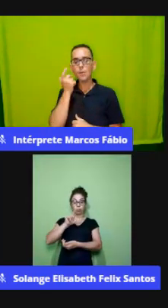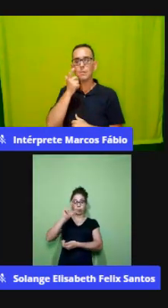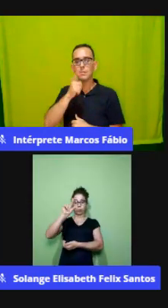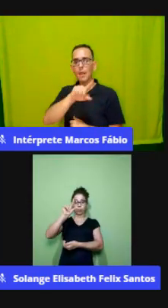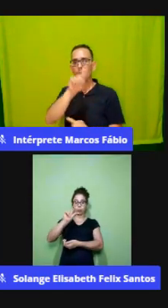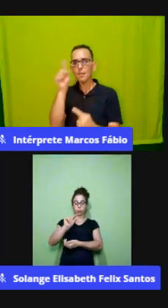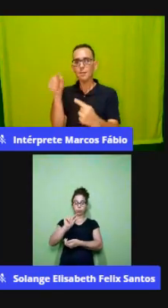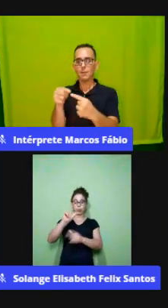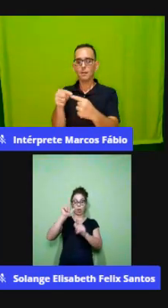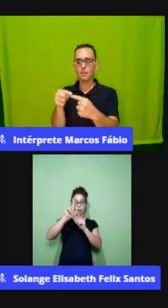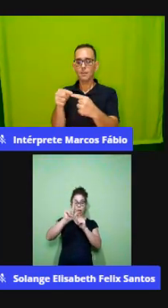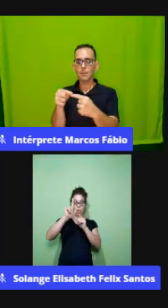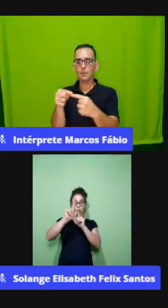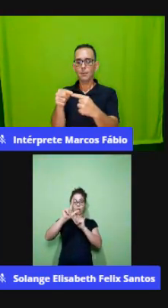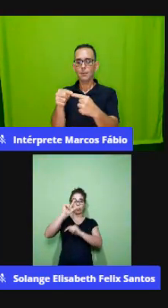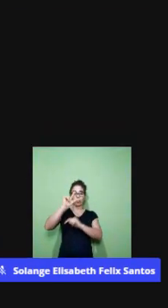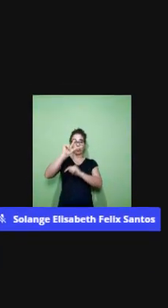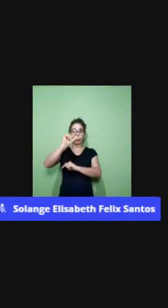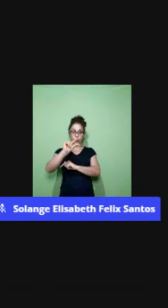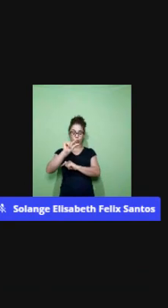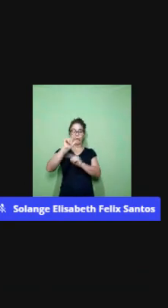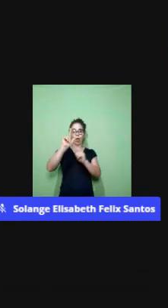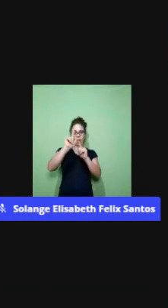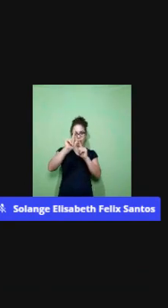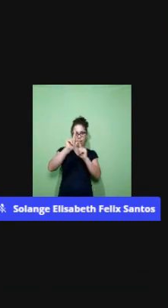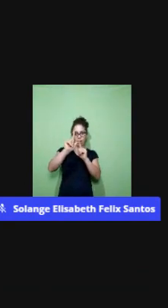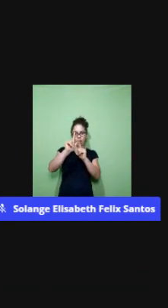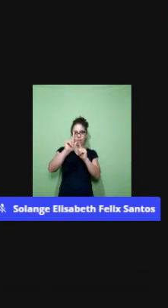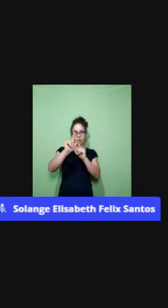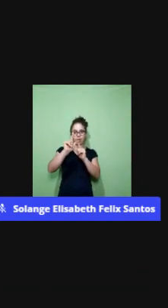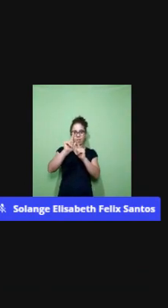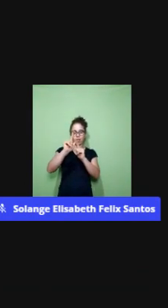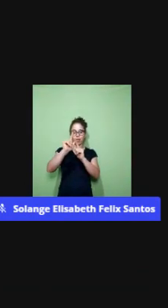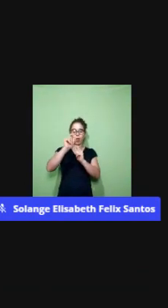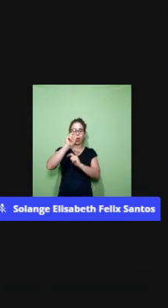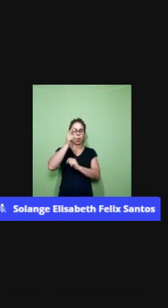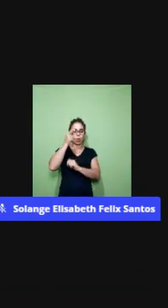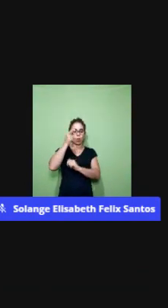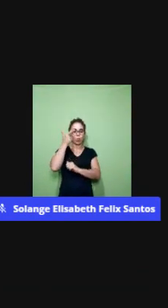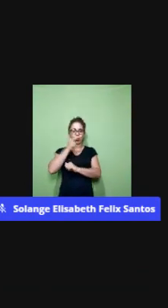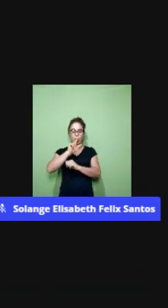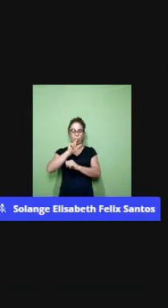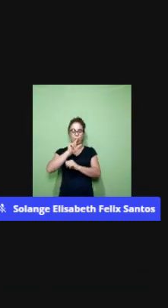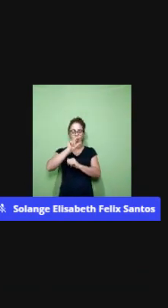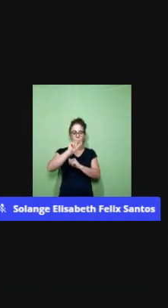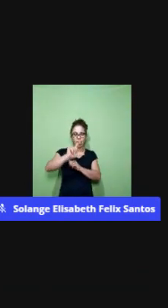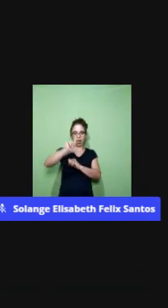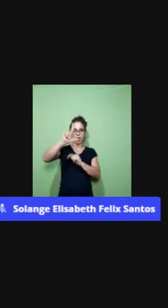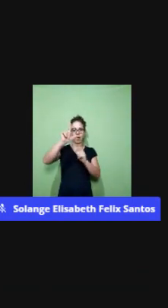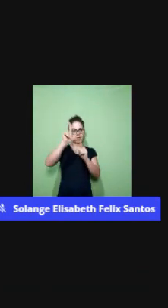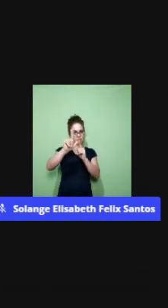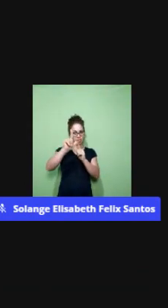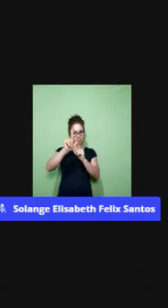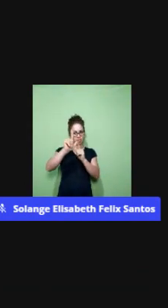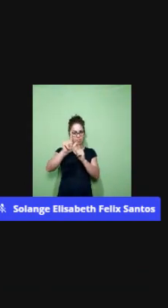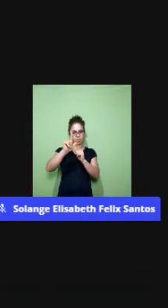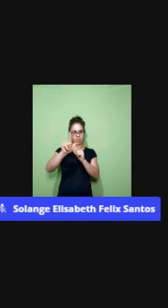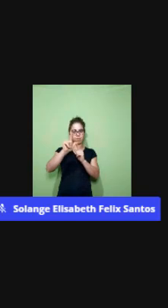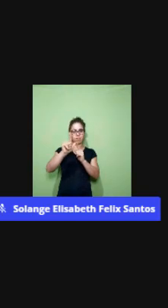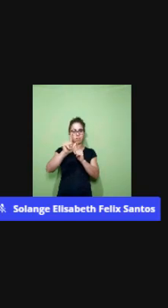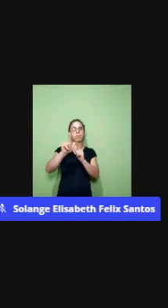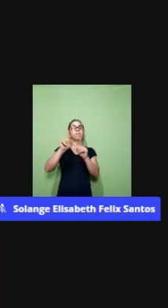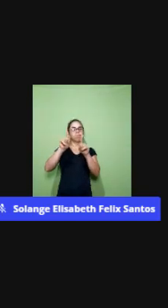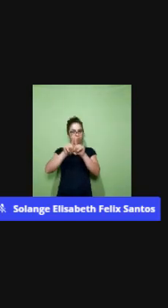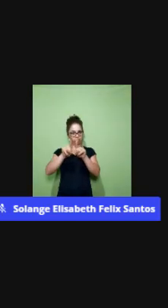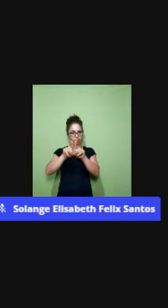consegue reduzir essa fonte, diminuir o tamanho dessa letra, a gente consegue aumentar o tamanho